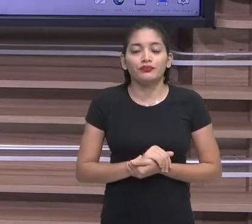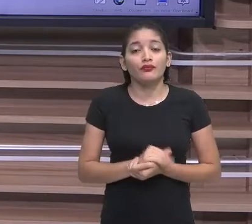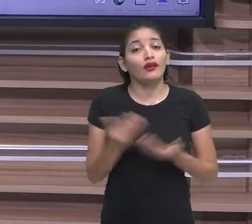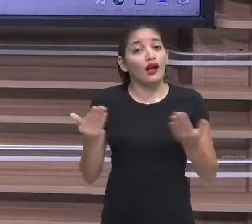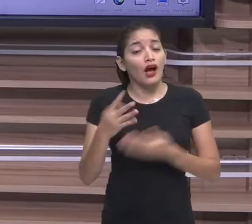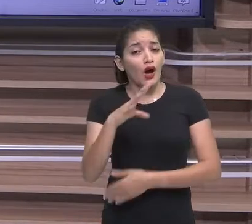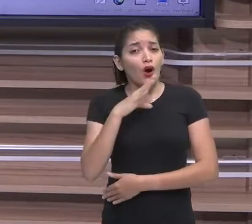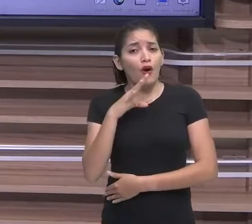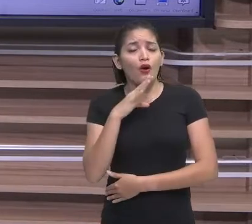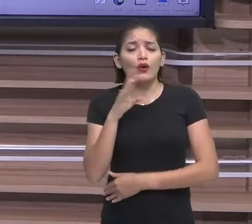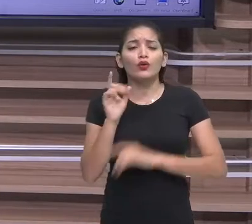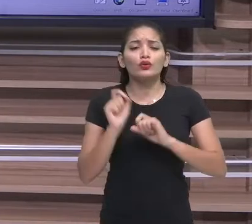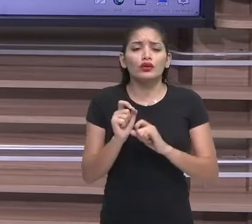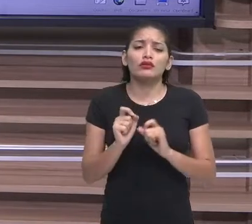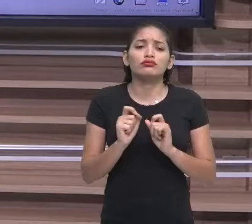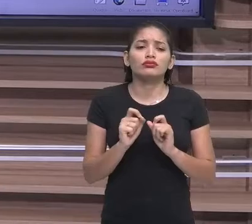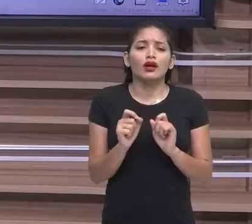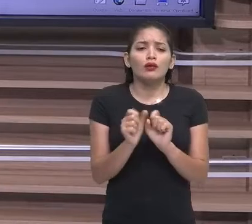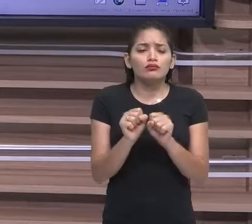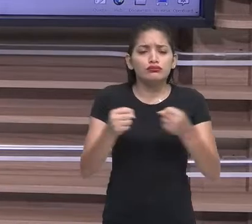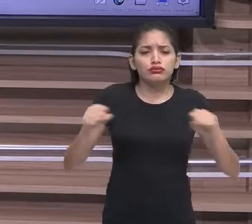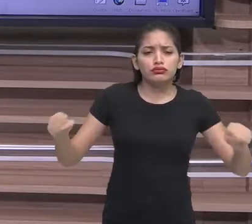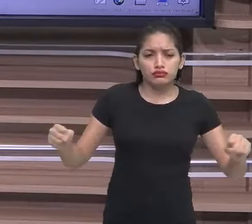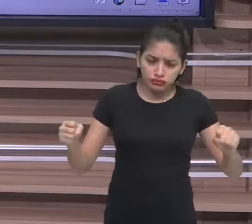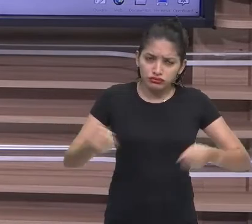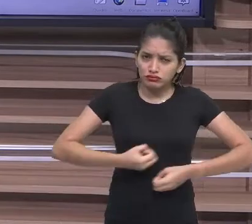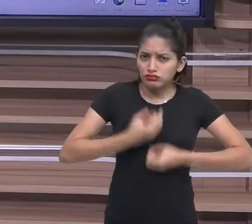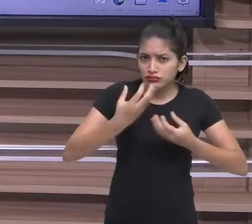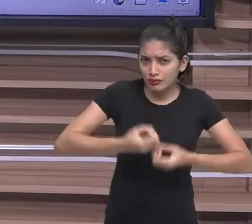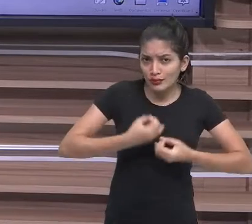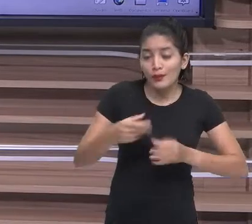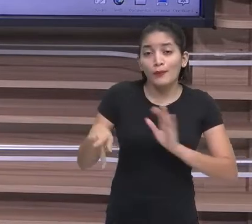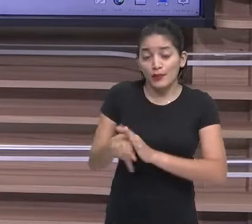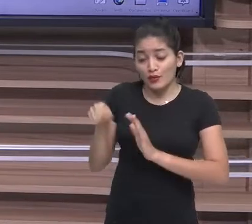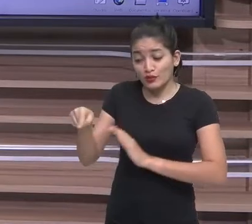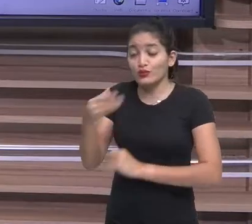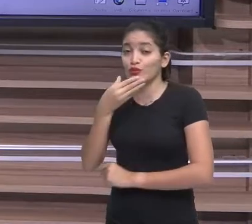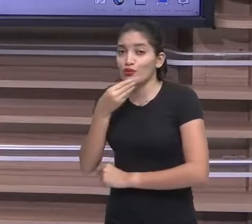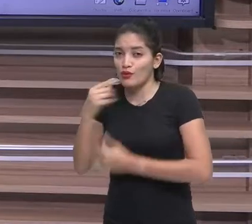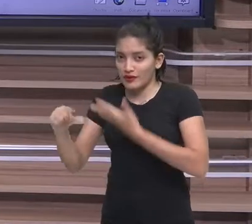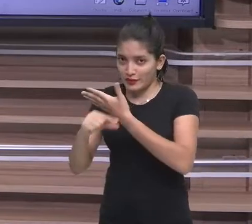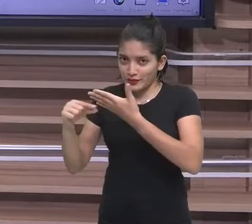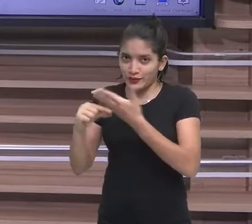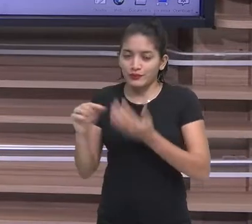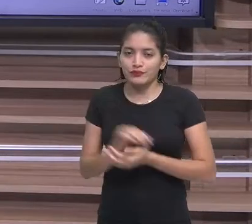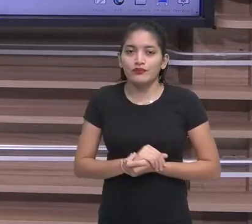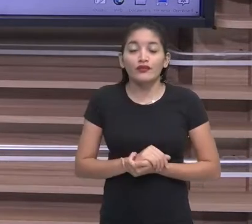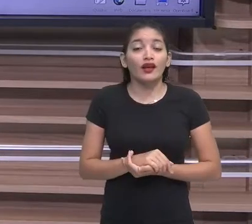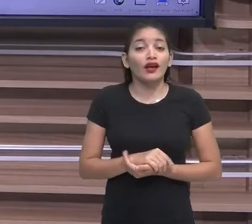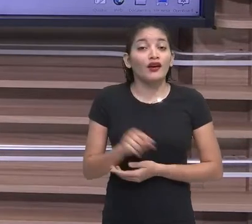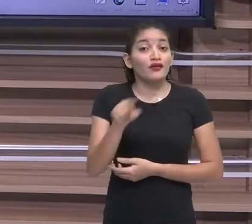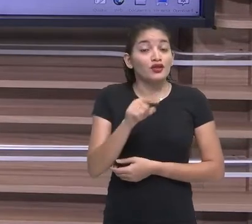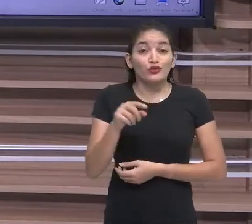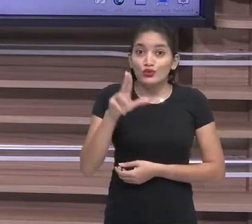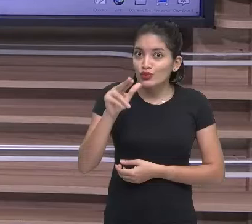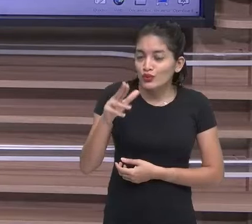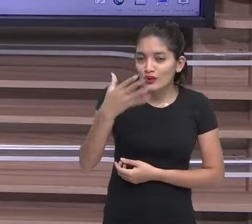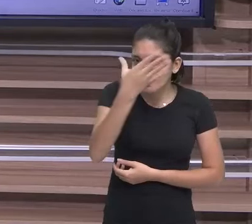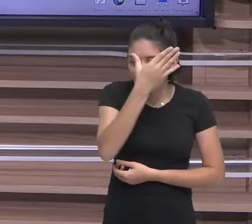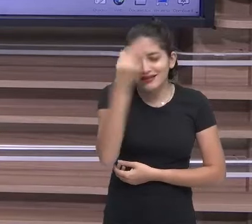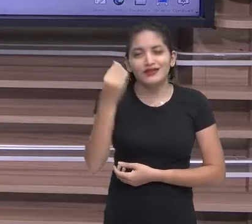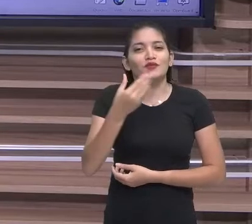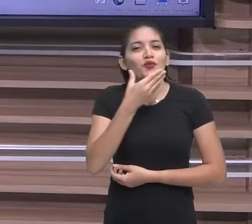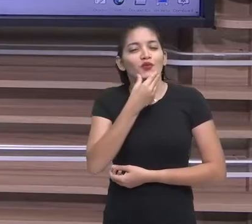agora as dimensões da produção literária de Fernando Pessoa. Olha, você nunca mais esquecerá